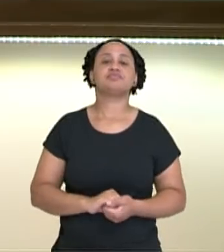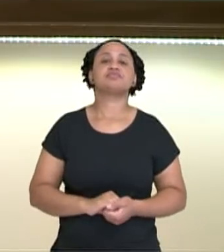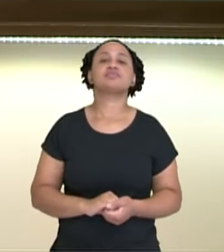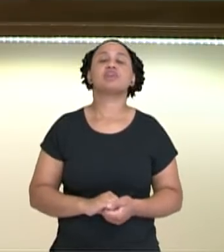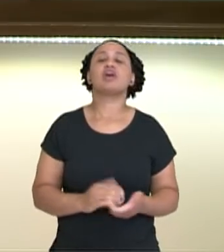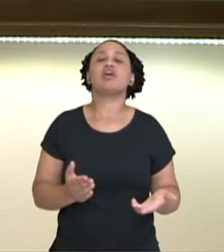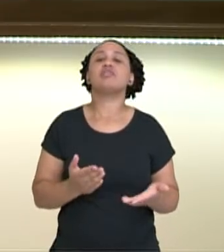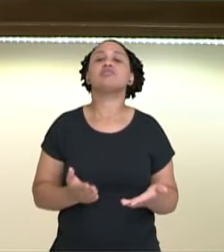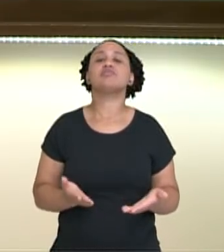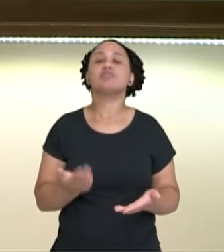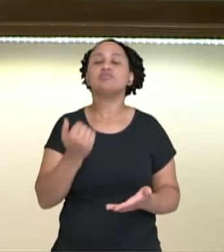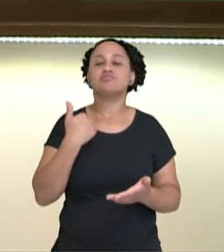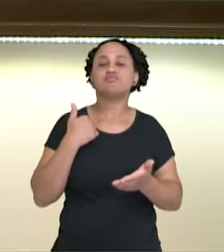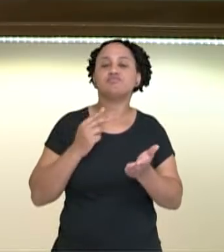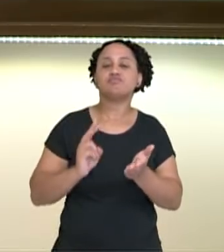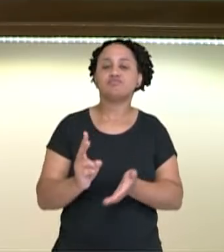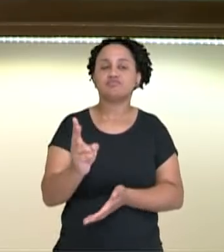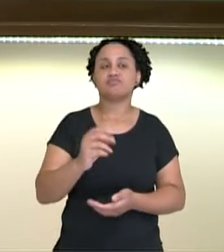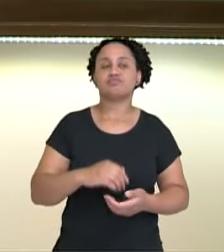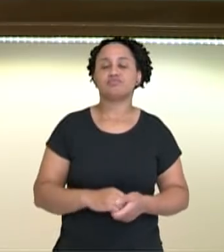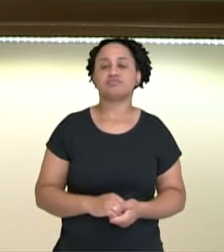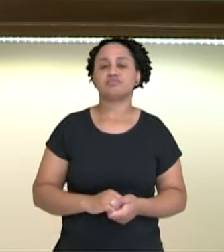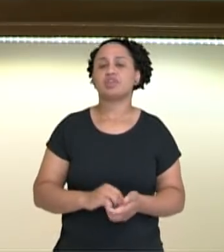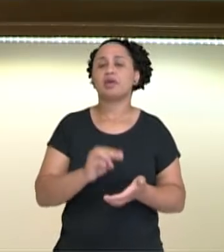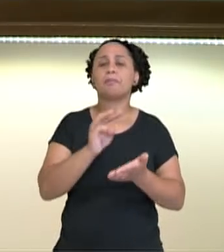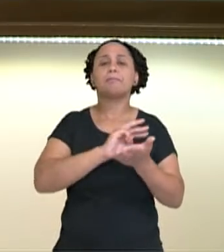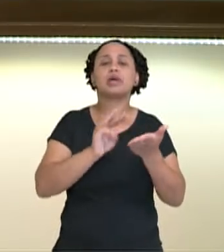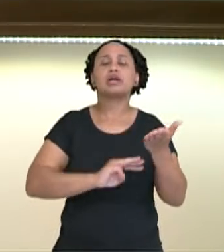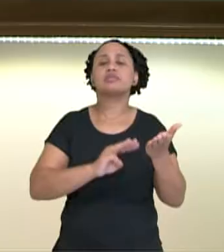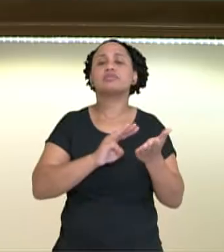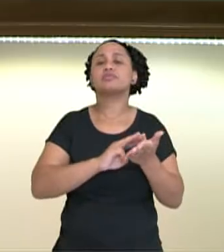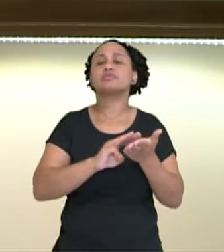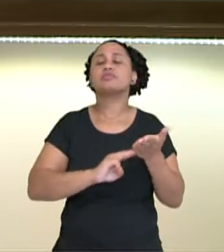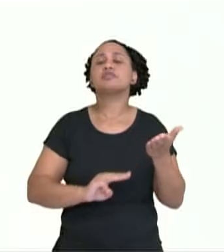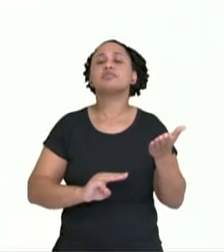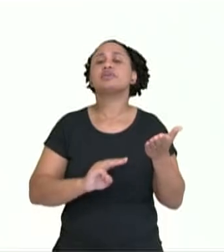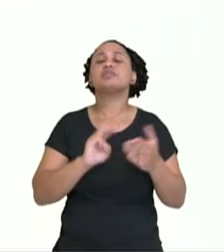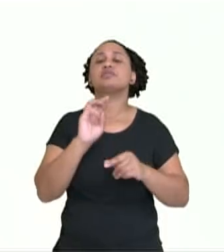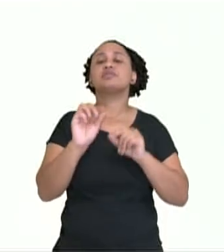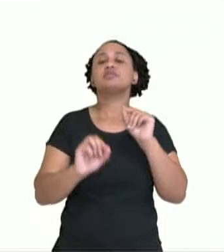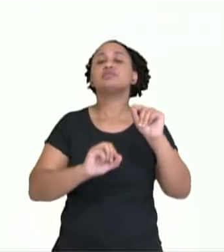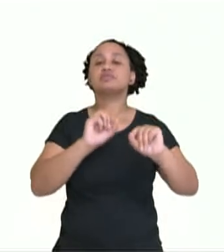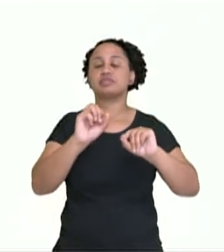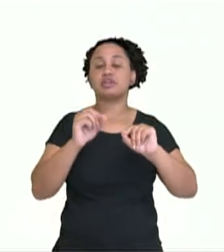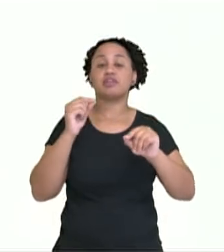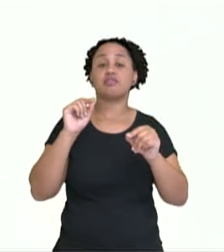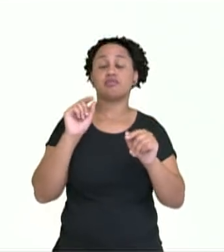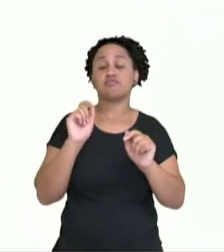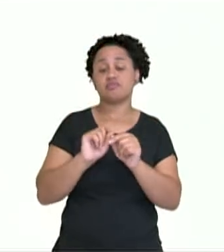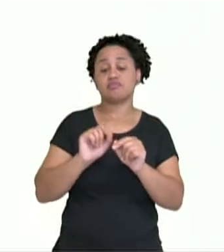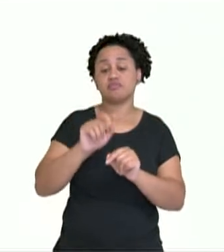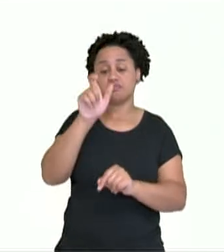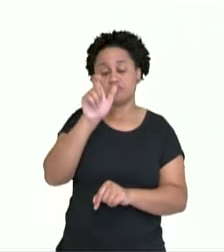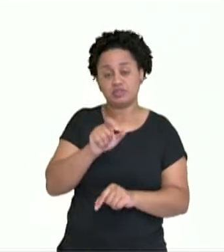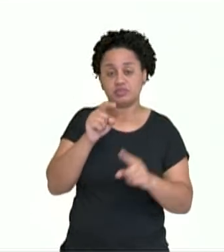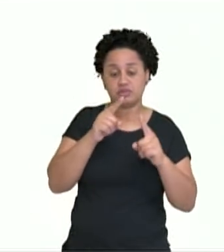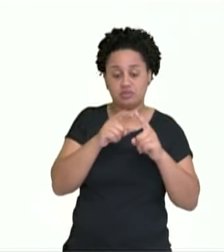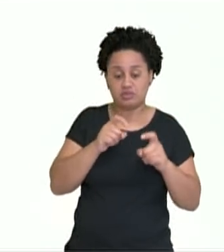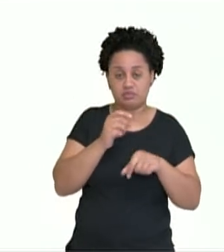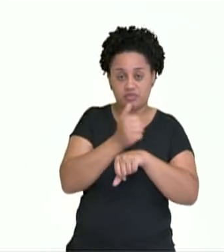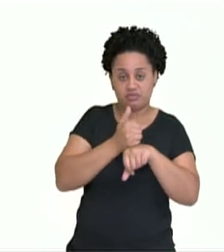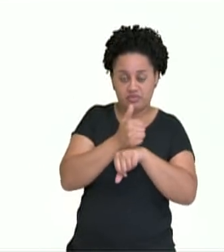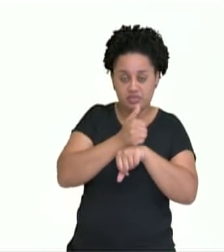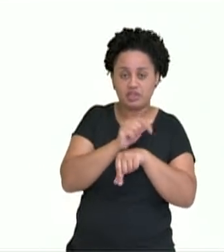Vamos à sequência? Falar agora do método. O método permite ao cientista reunir dados